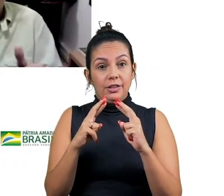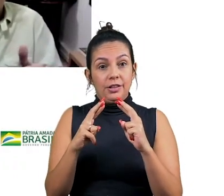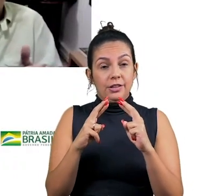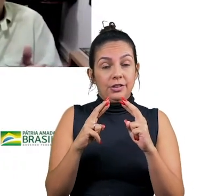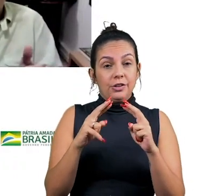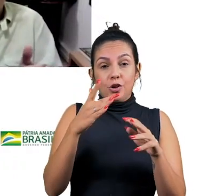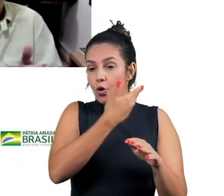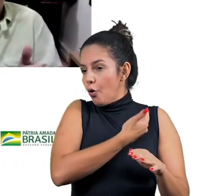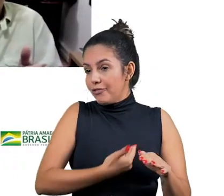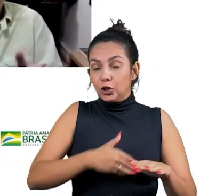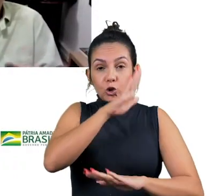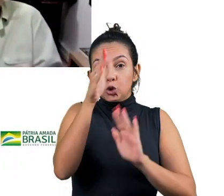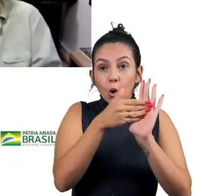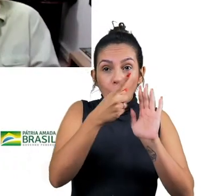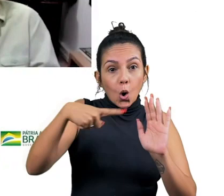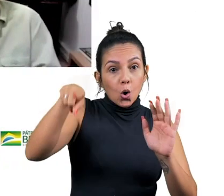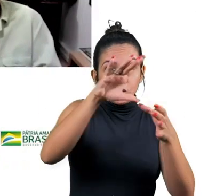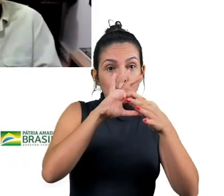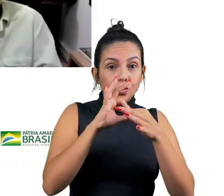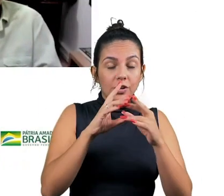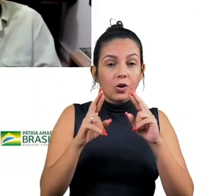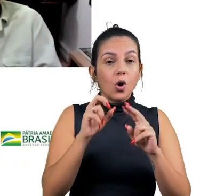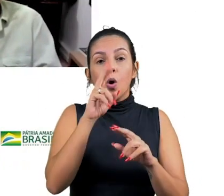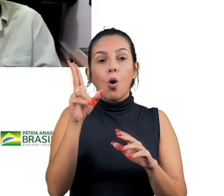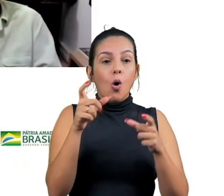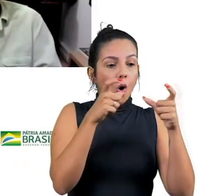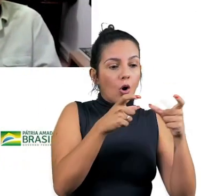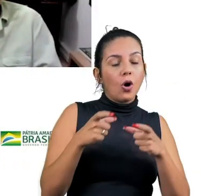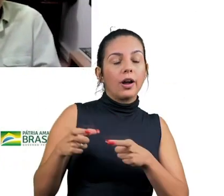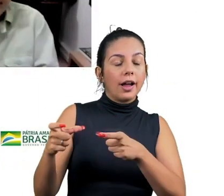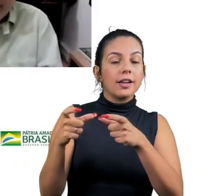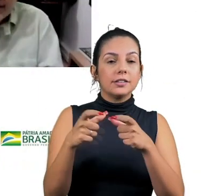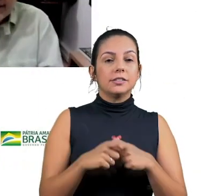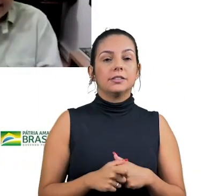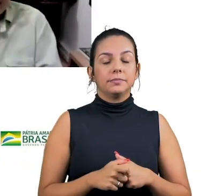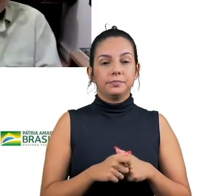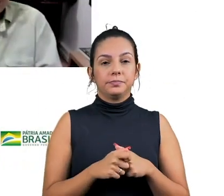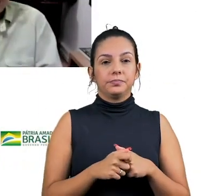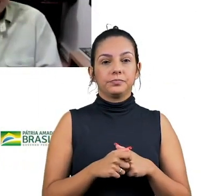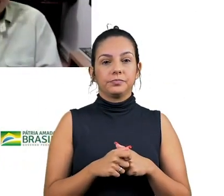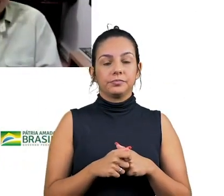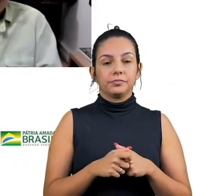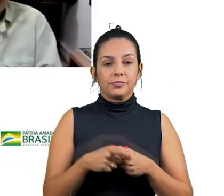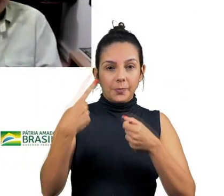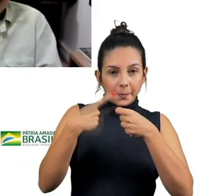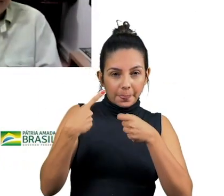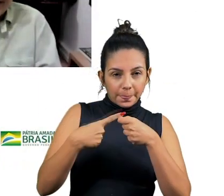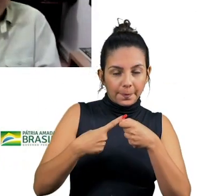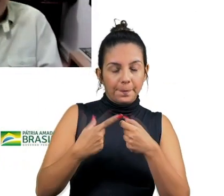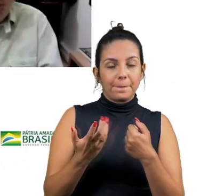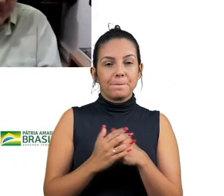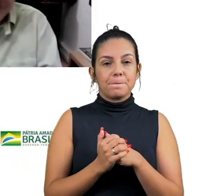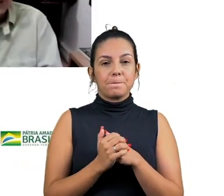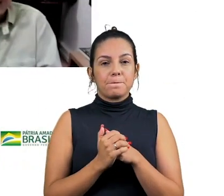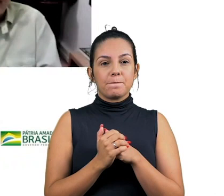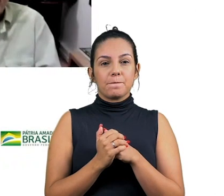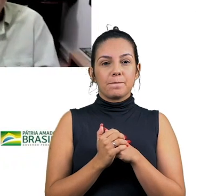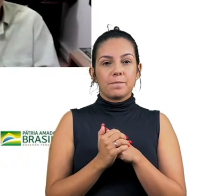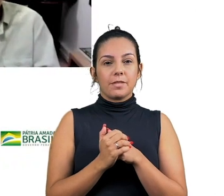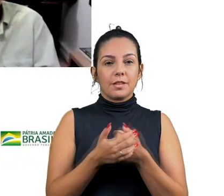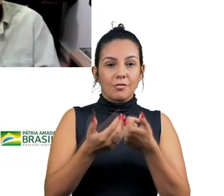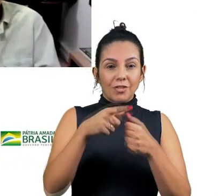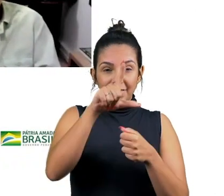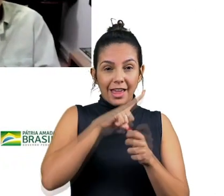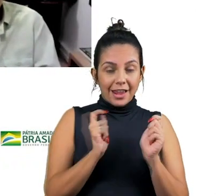de governança, né? Ou são locais e estão na cidade, tá certo? E é onde você